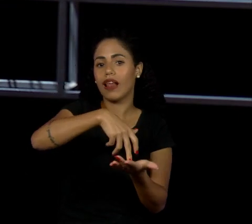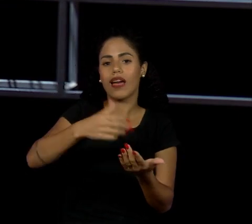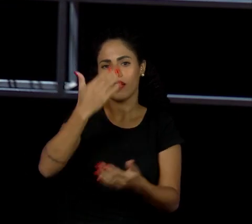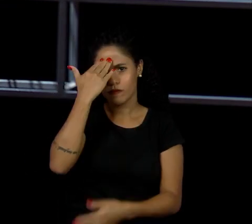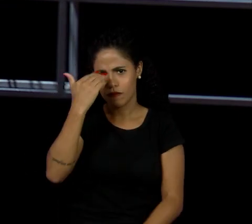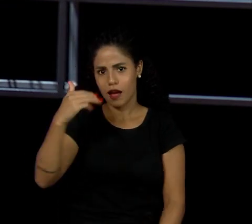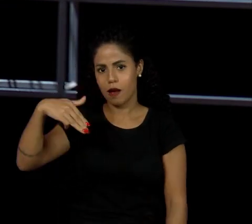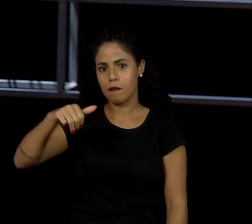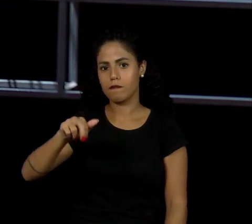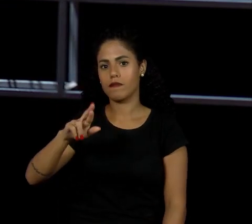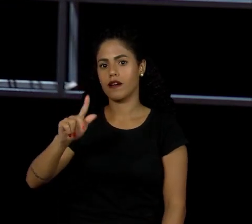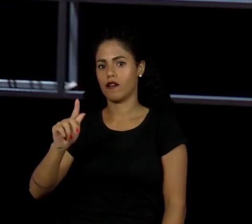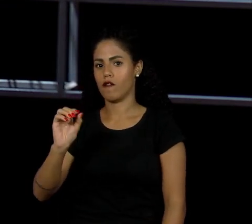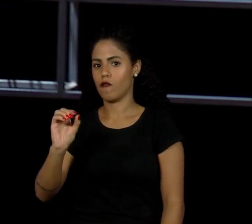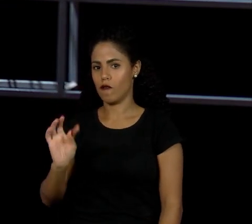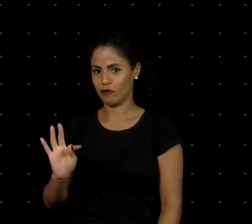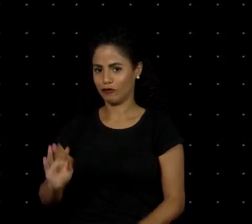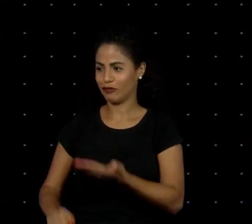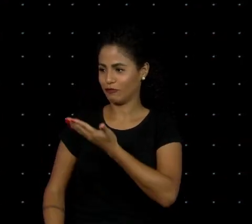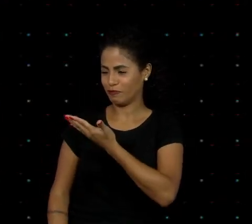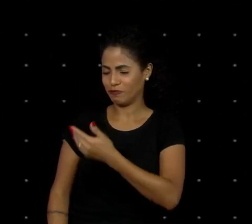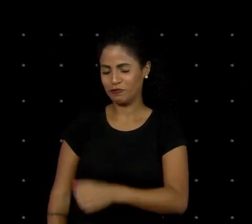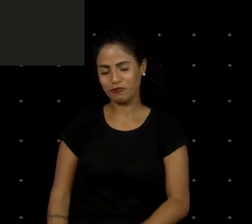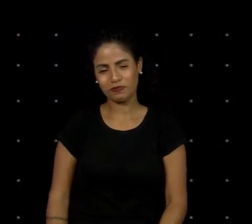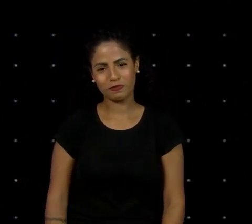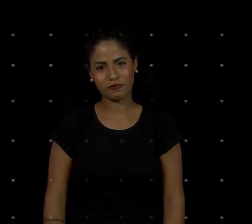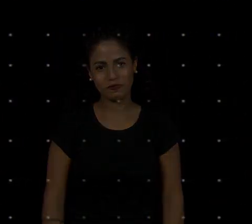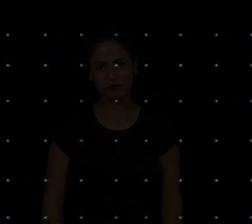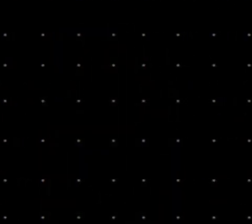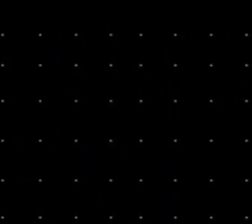Margot Fonteyn. Tá aí pra gente ver.